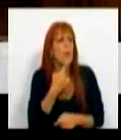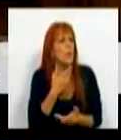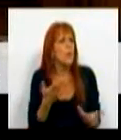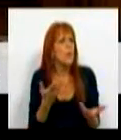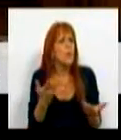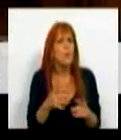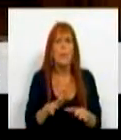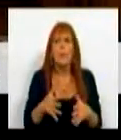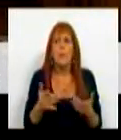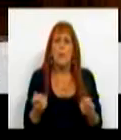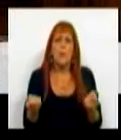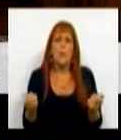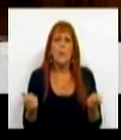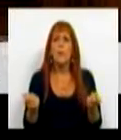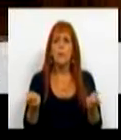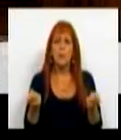dizer, quase que